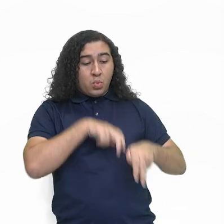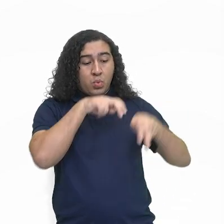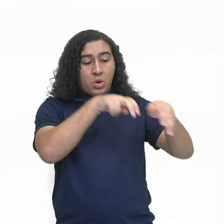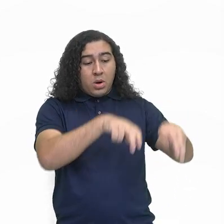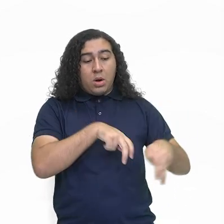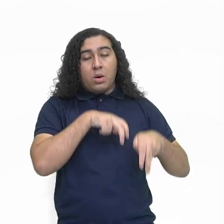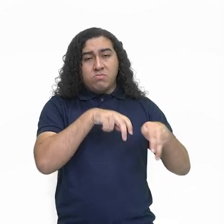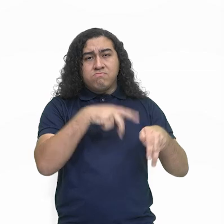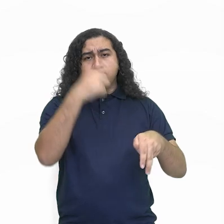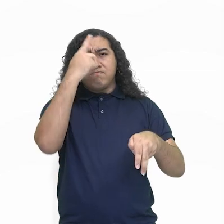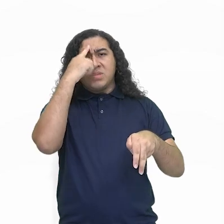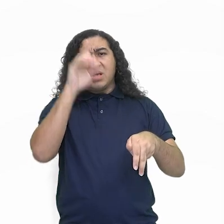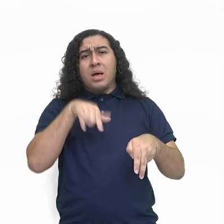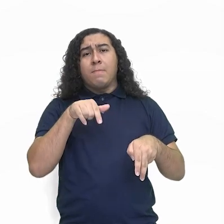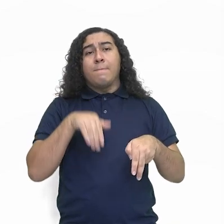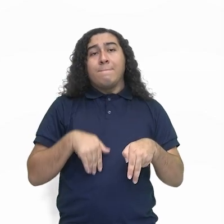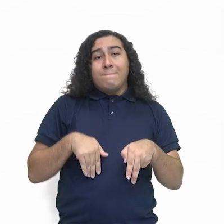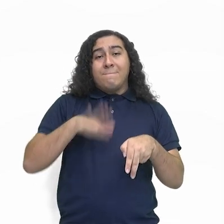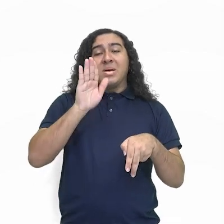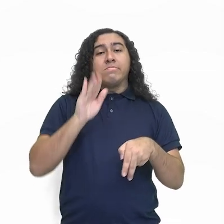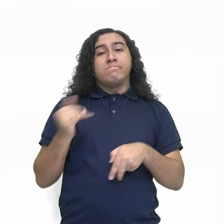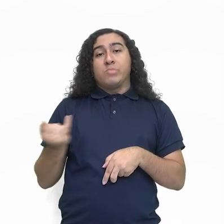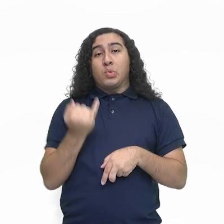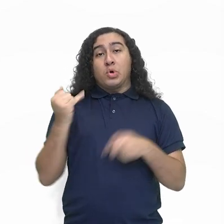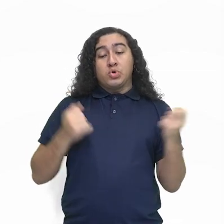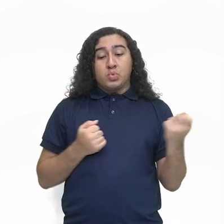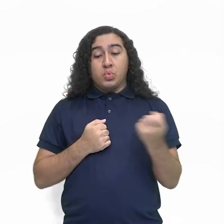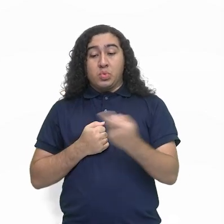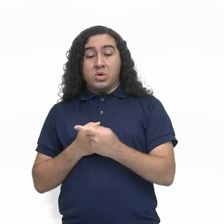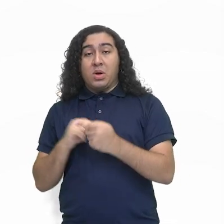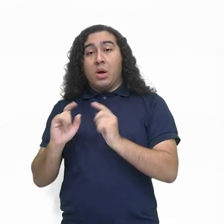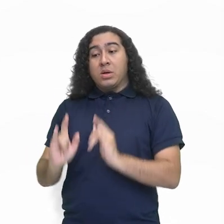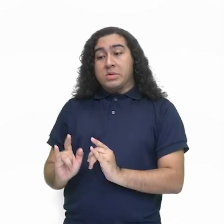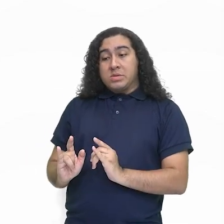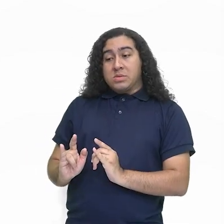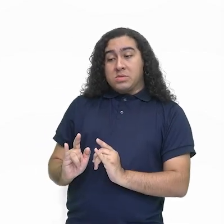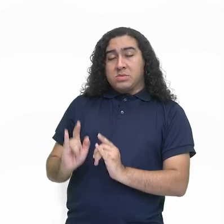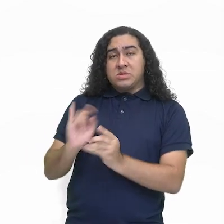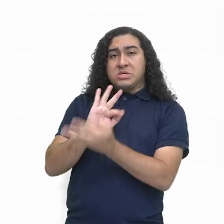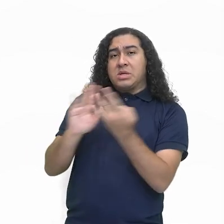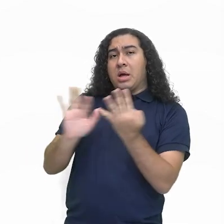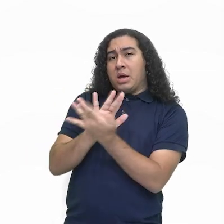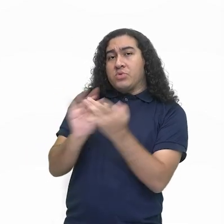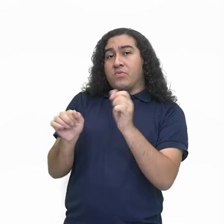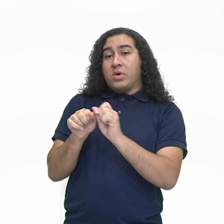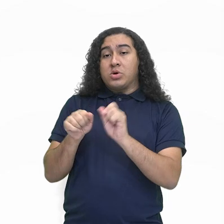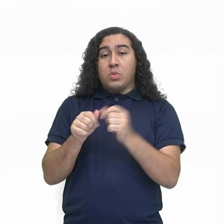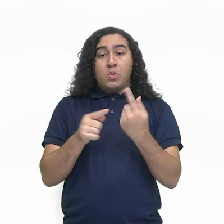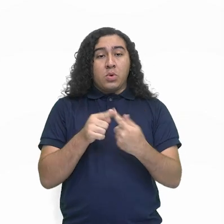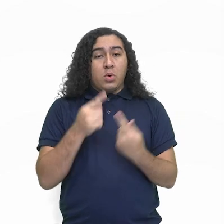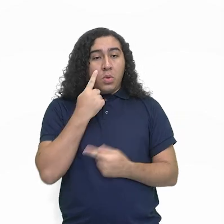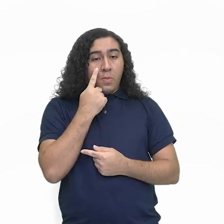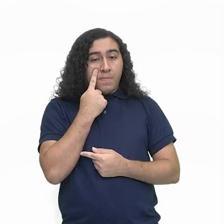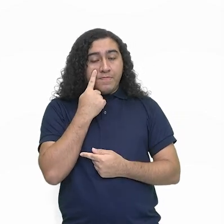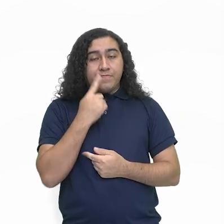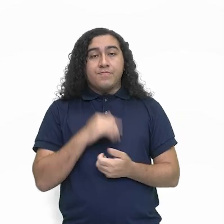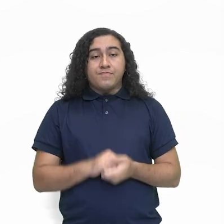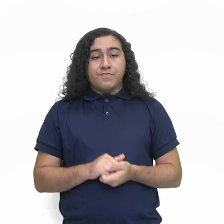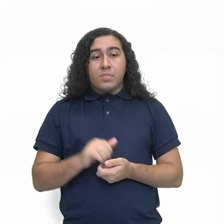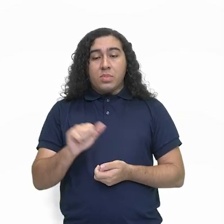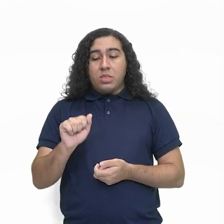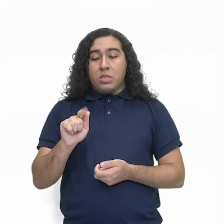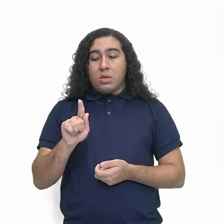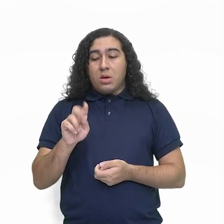vezes, mais importante do que muita coisa que é feita na cidade, inclusive. Por quê? Como está aparecendo ali, a agropecuária ela tem um